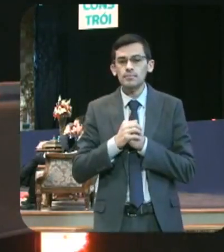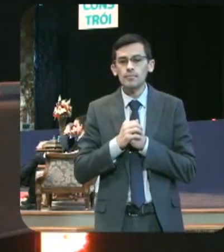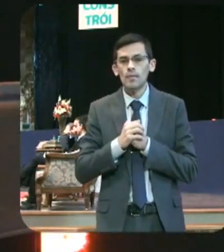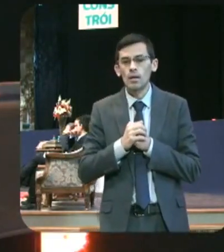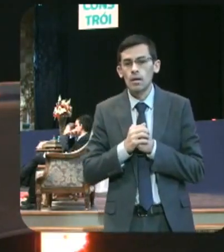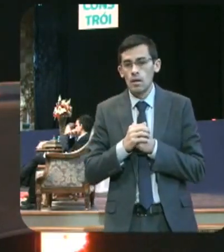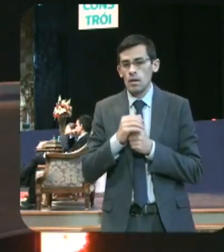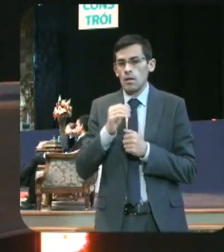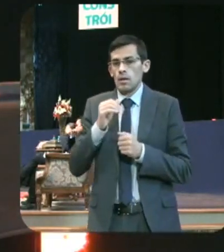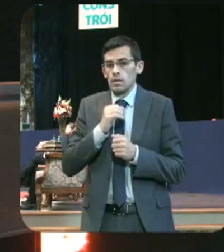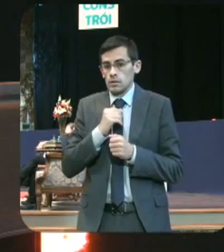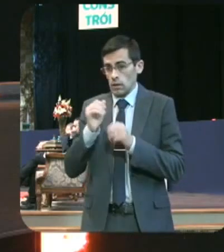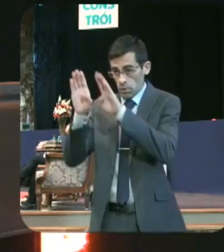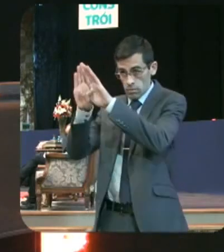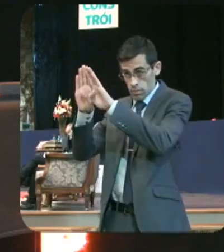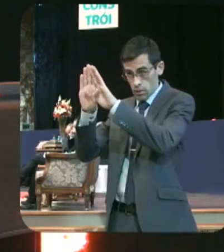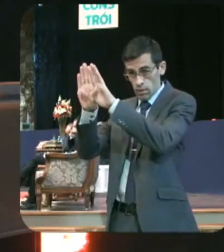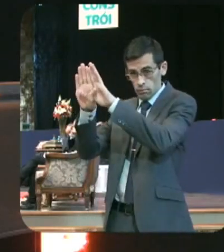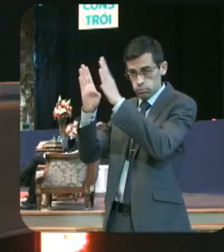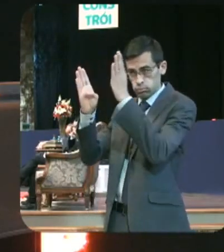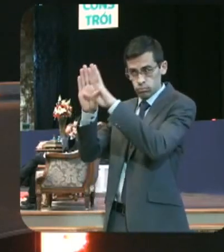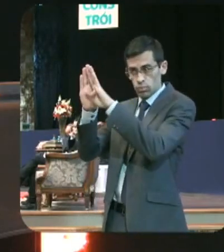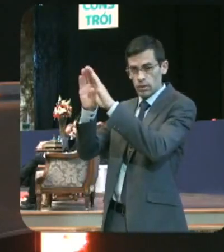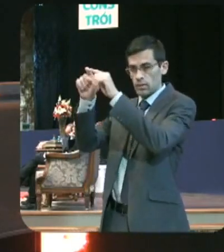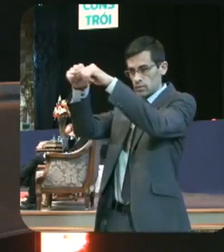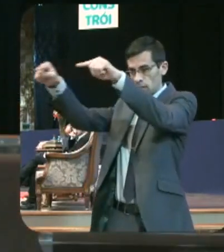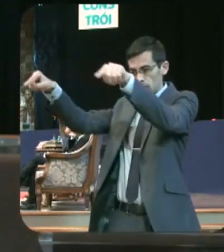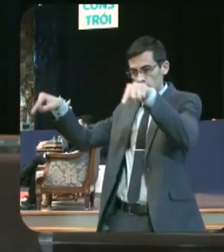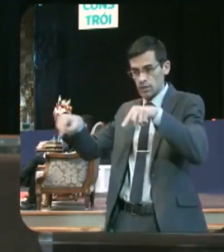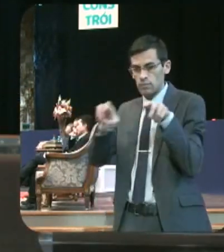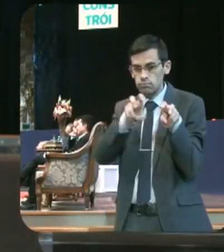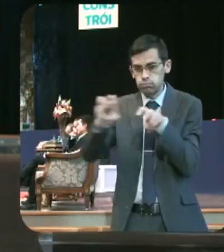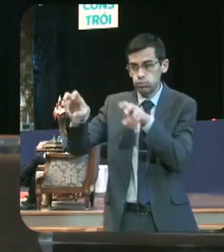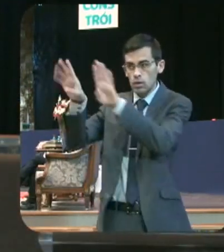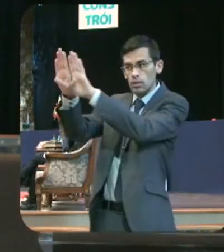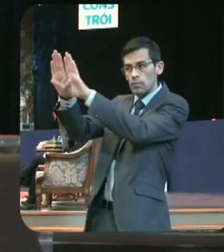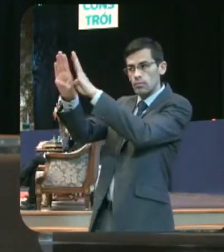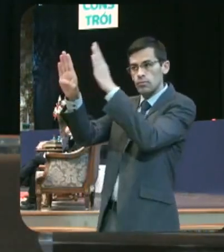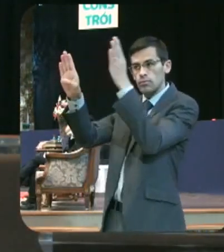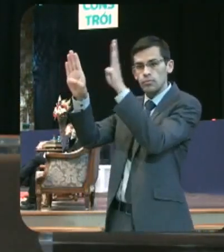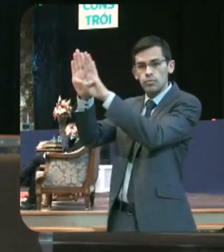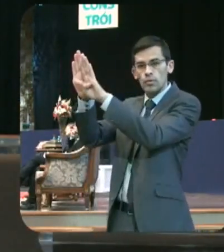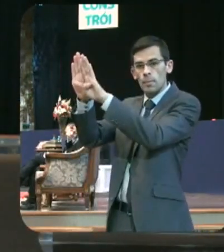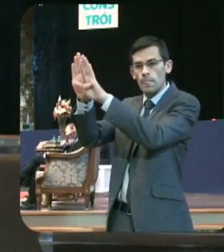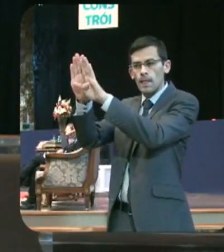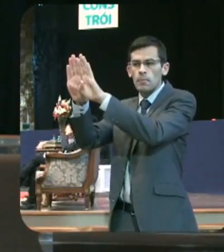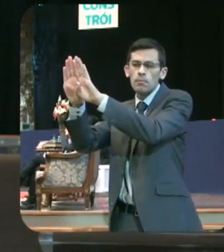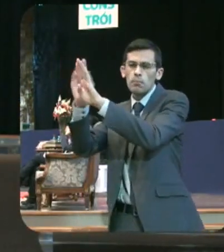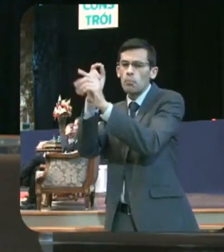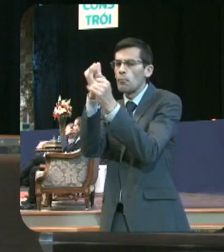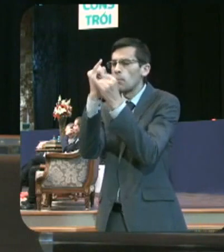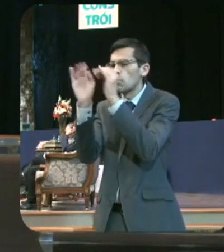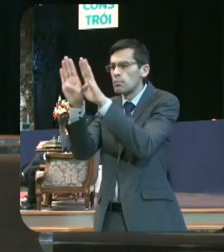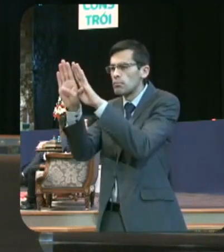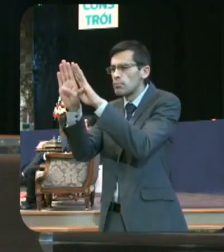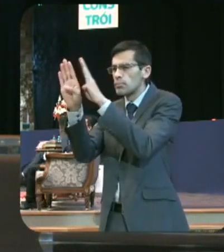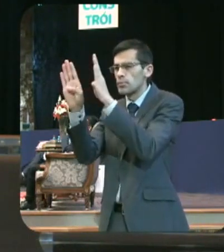eu peguei a porta da sala, né, de aula, deixei ela